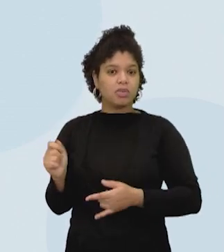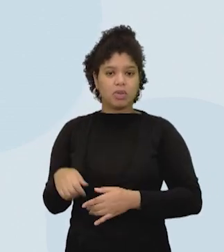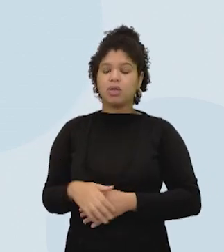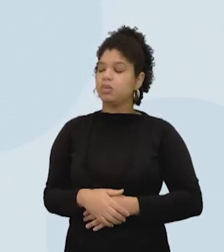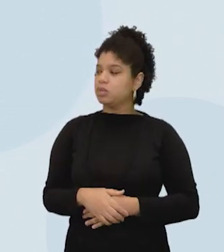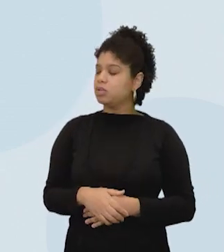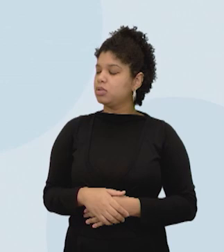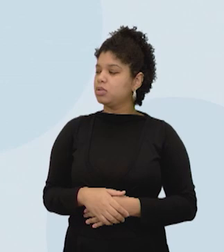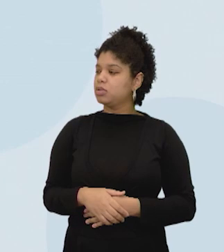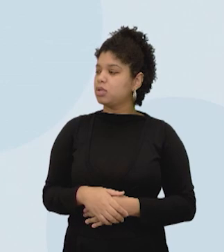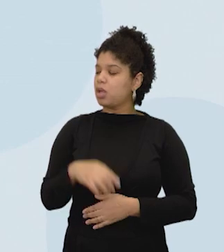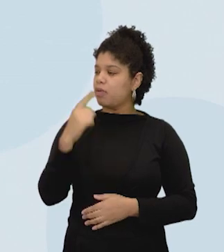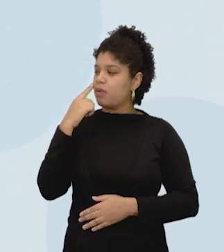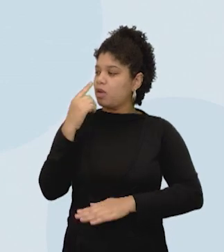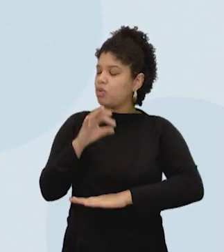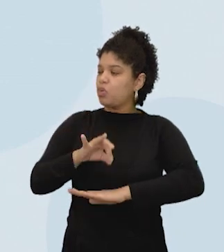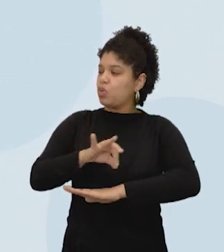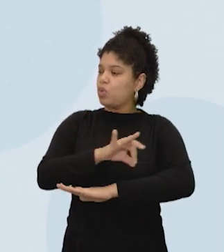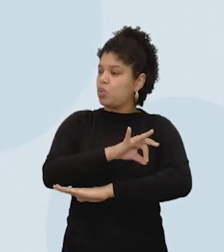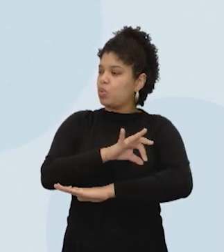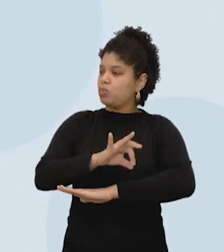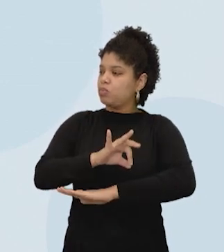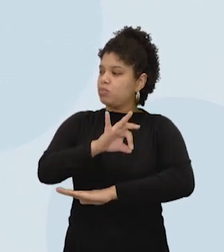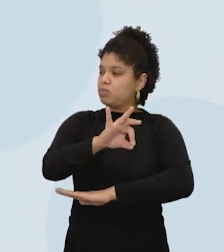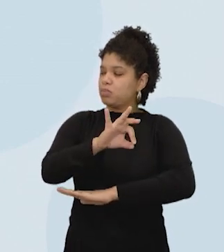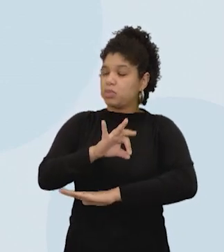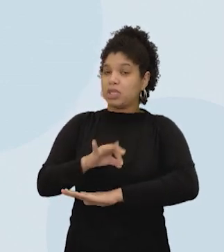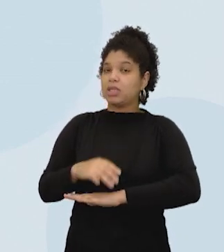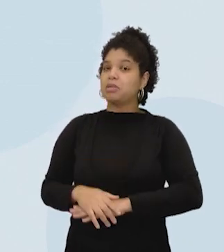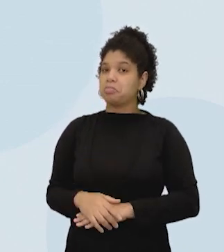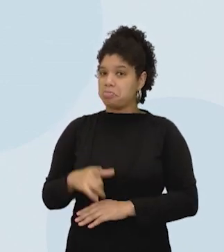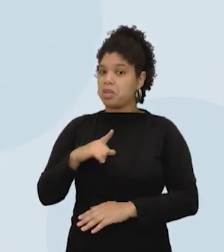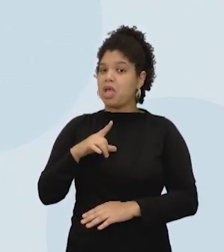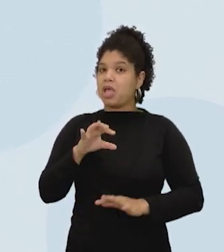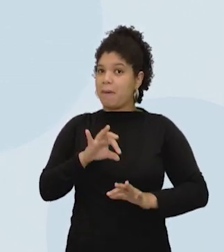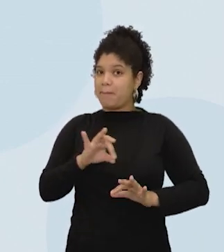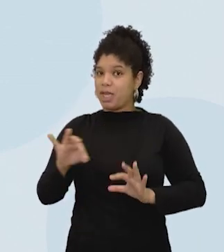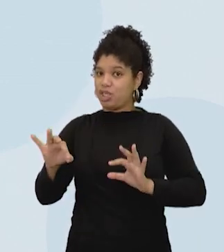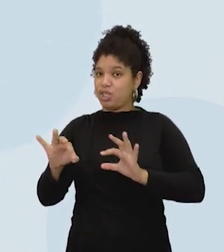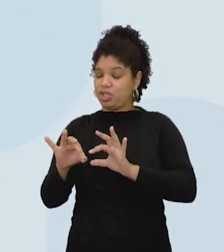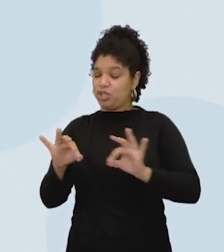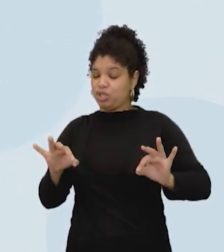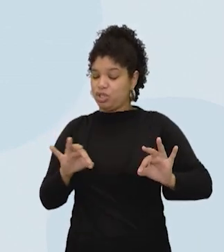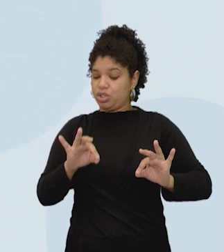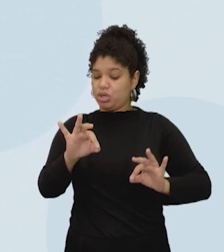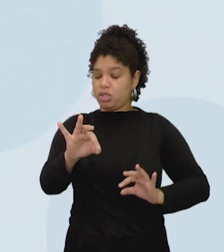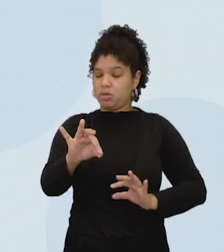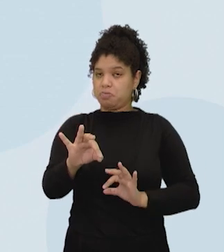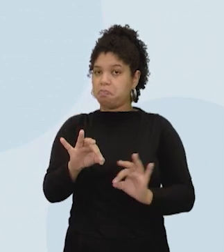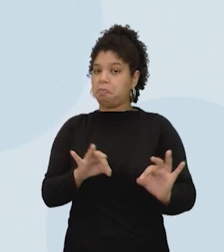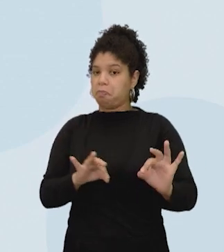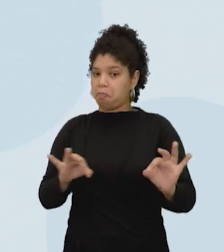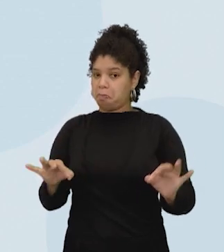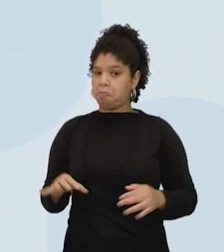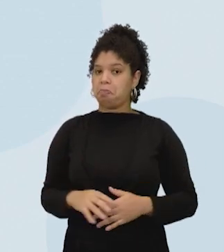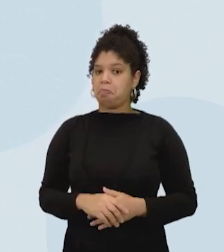matemática e você precisa aí fazer medidas extremamente corretas, porque senão a casa é um cai.